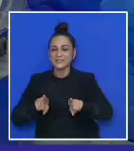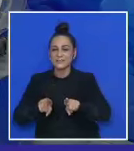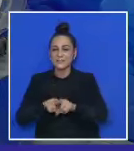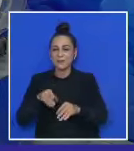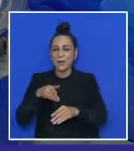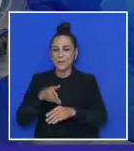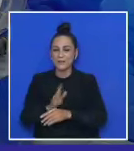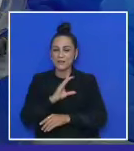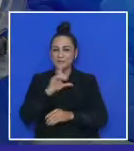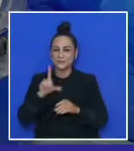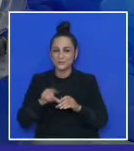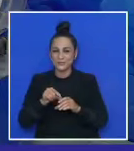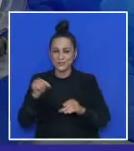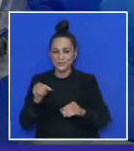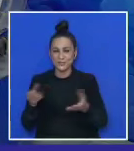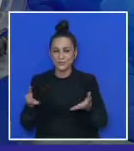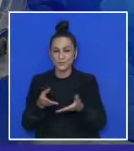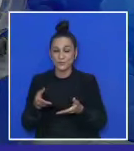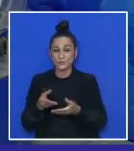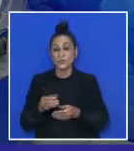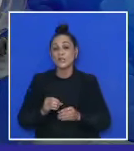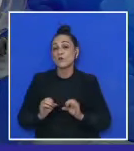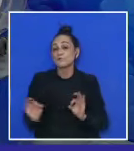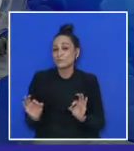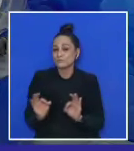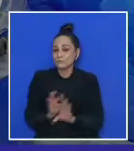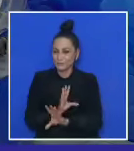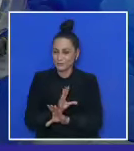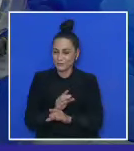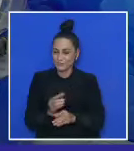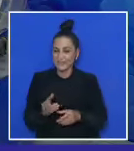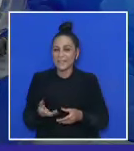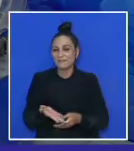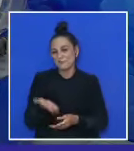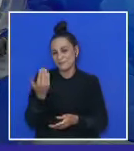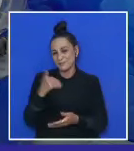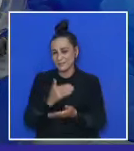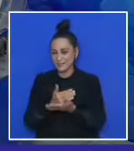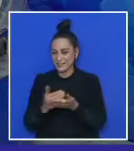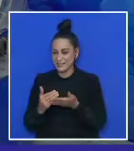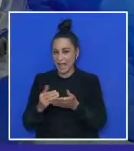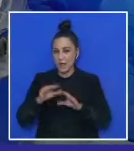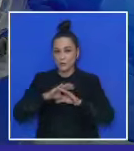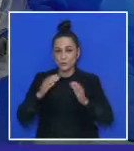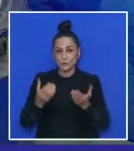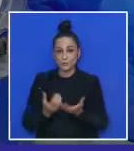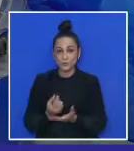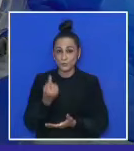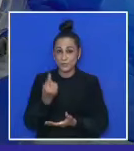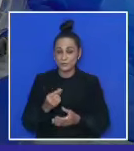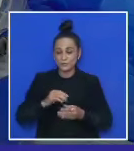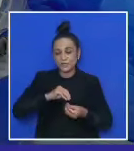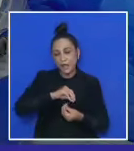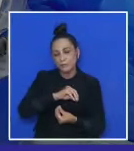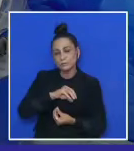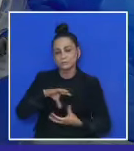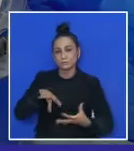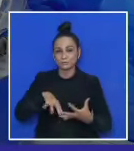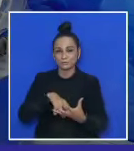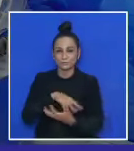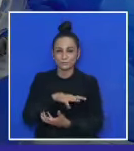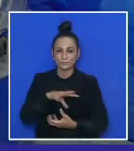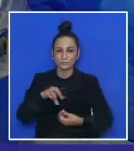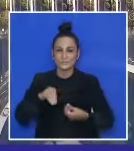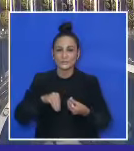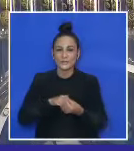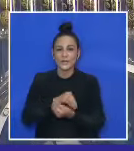vão validar o nosso sorteio. Então está tudo pronto por aqui, vamos começar. Nosso Globo número 1 já está girando, as